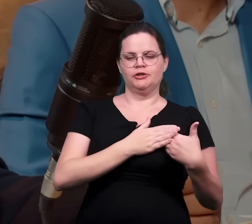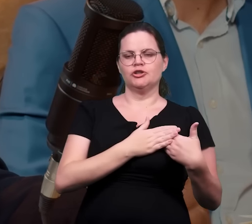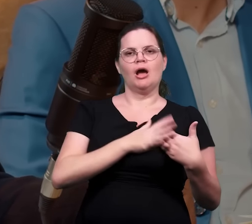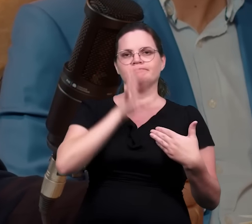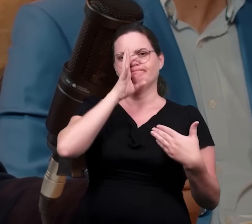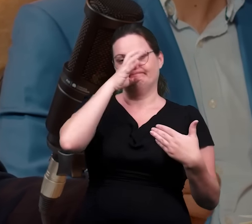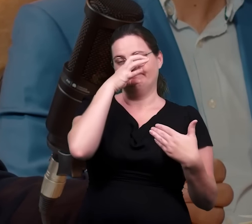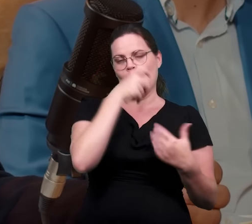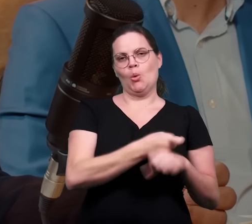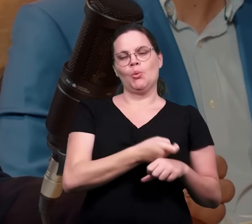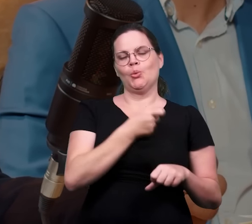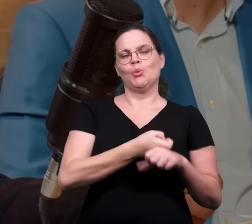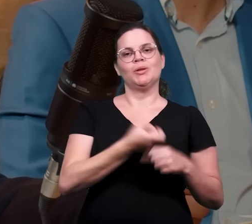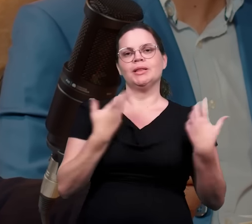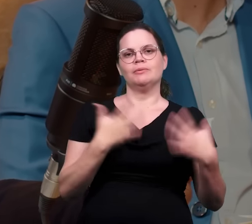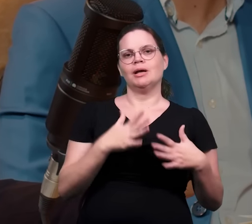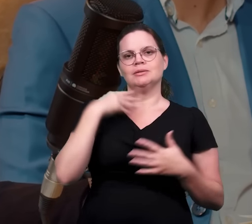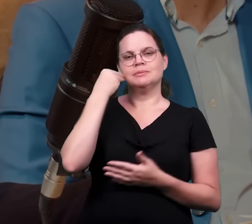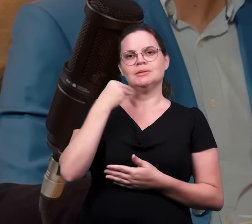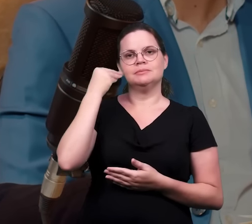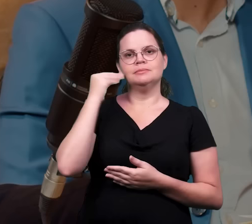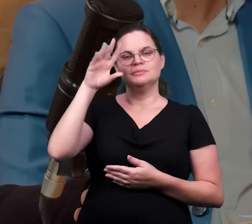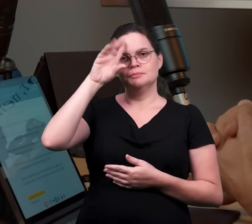operação, desconhece aquilo que Deus tem